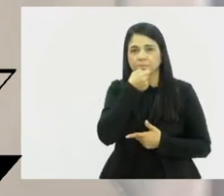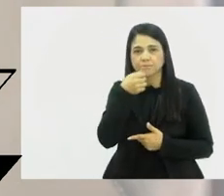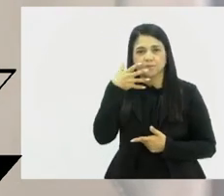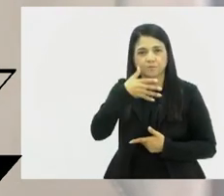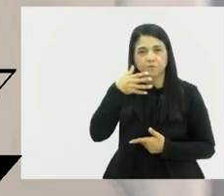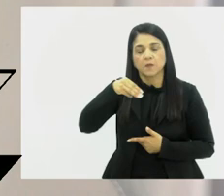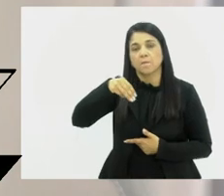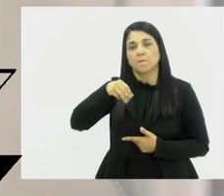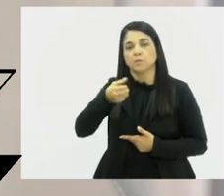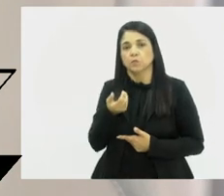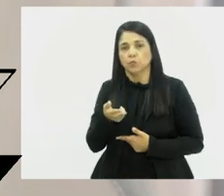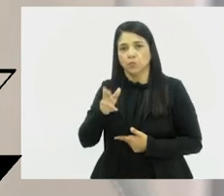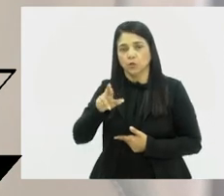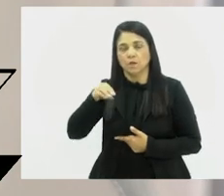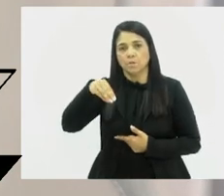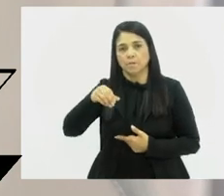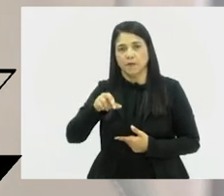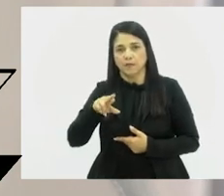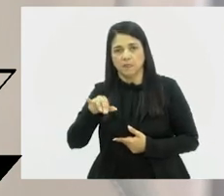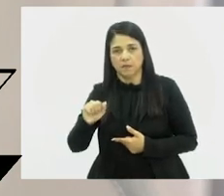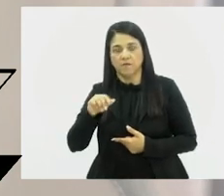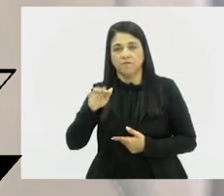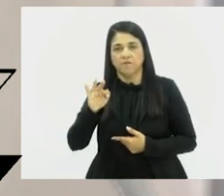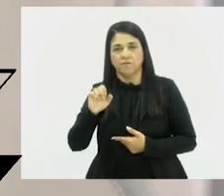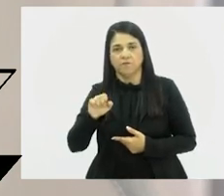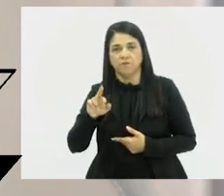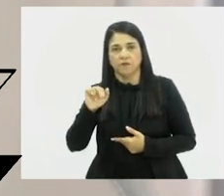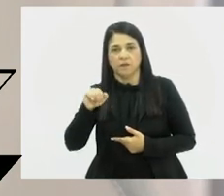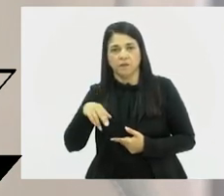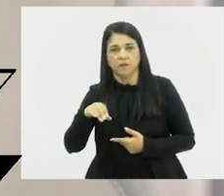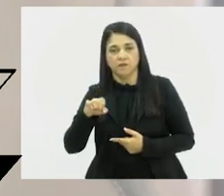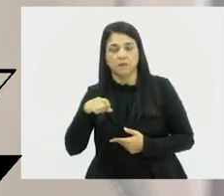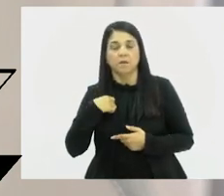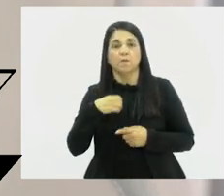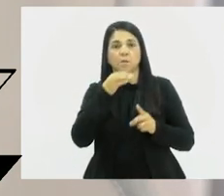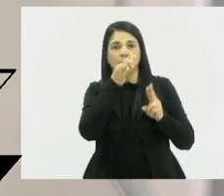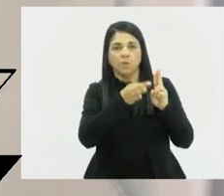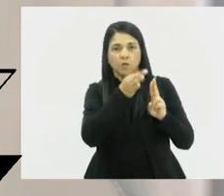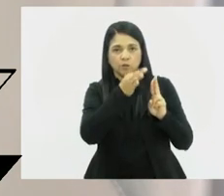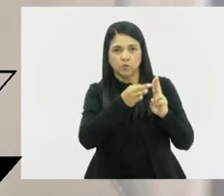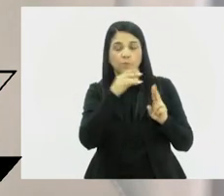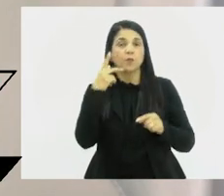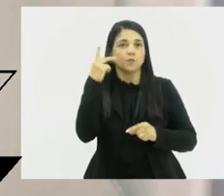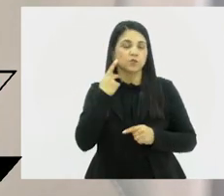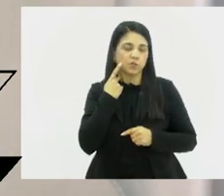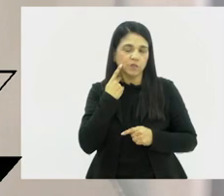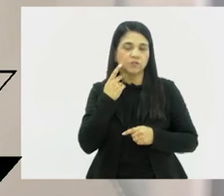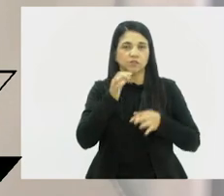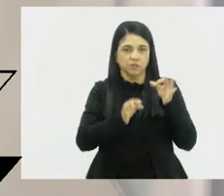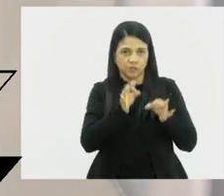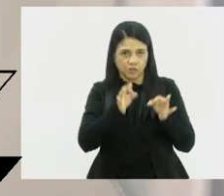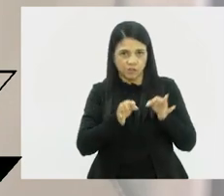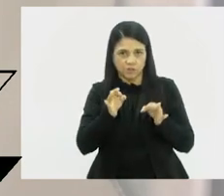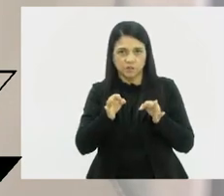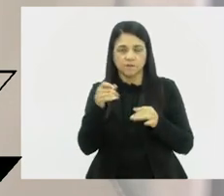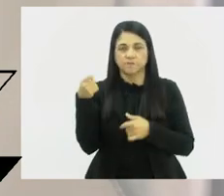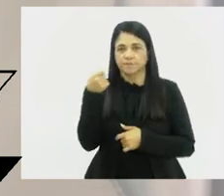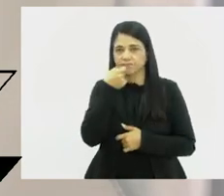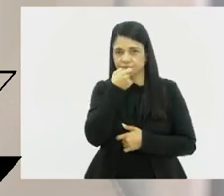Maria Fernanda Dias Mergulhão, promotora de justiça, representando o Ministério Público do Estado do Rio de Janeiro. Pediu o